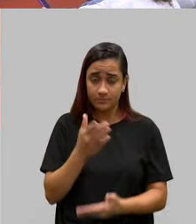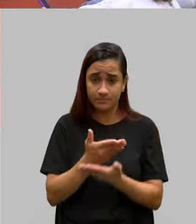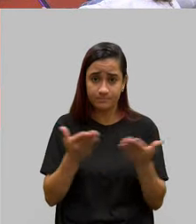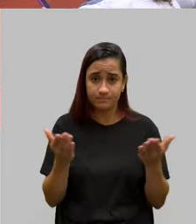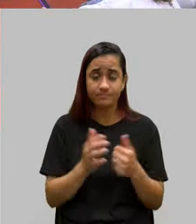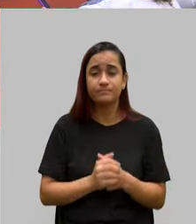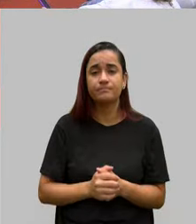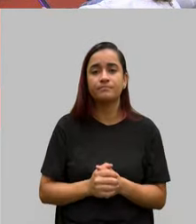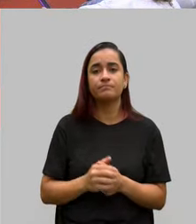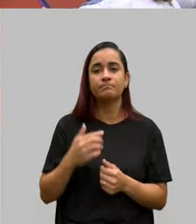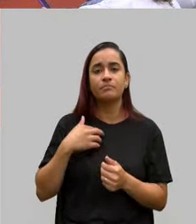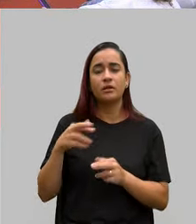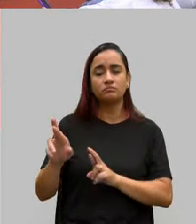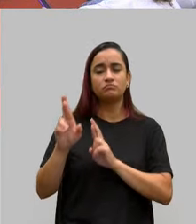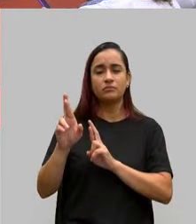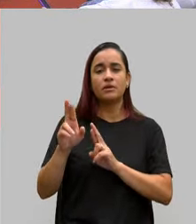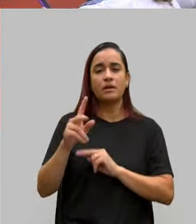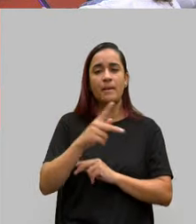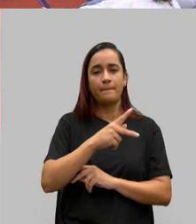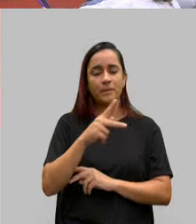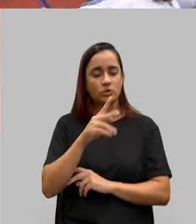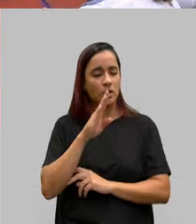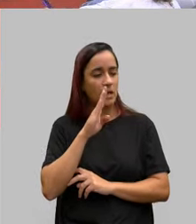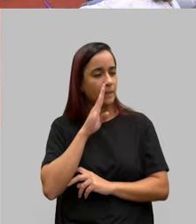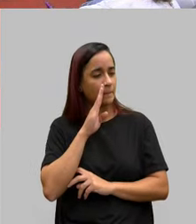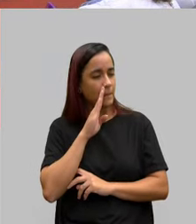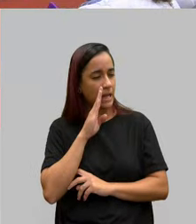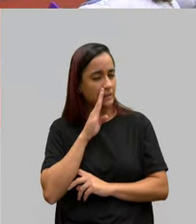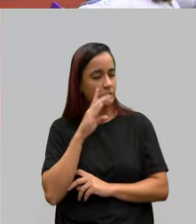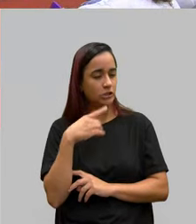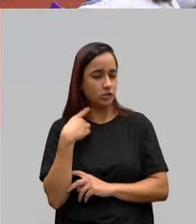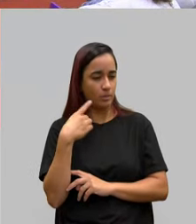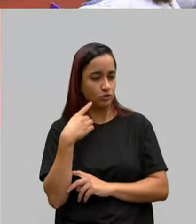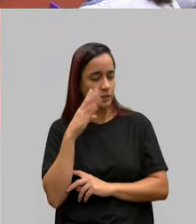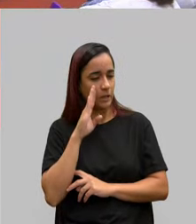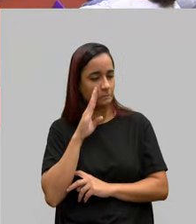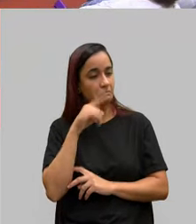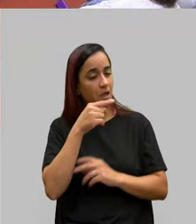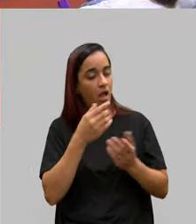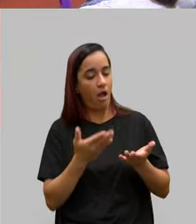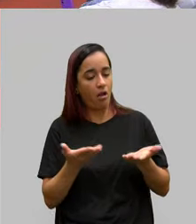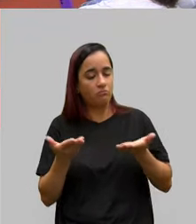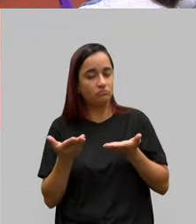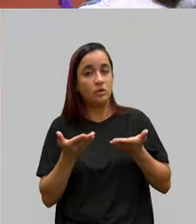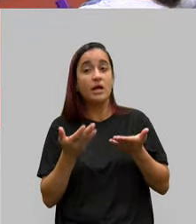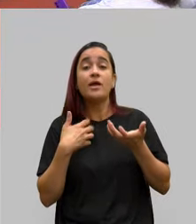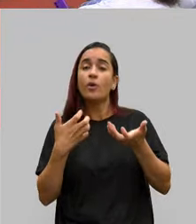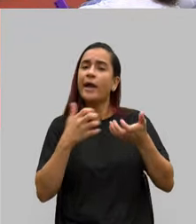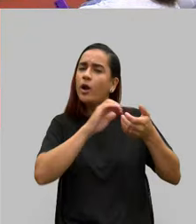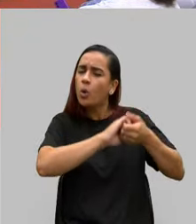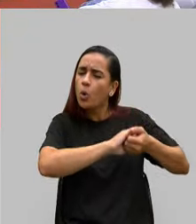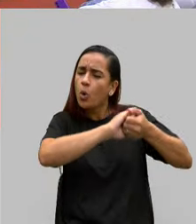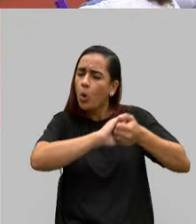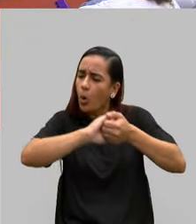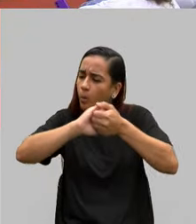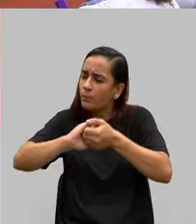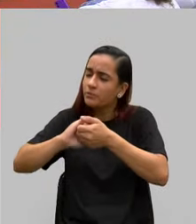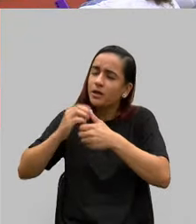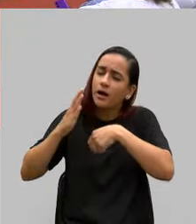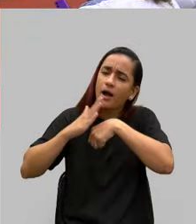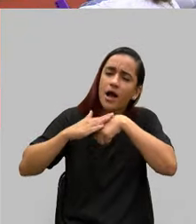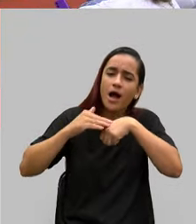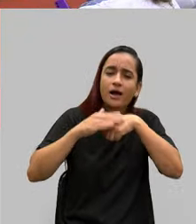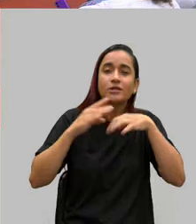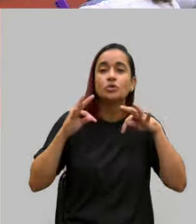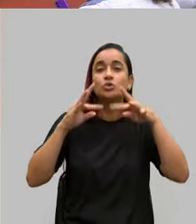deputada Beatriz Serqueira que é anfitriã e Preside esse evento eu quero cumprimentar de forma muito carinhosa a todos os